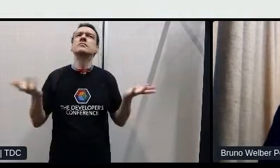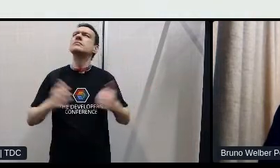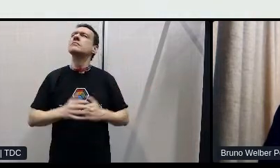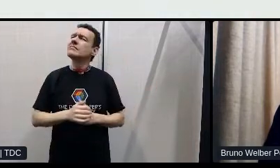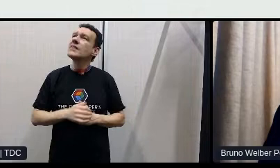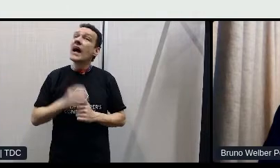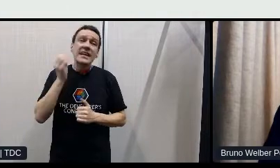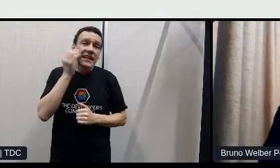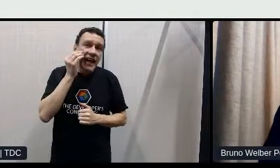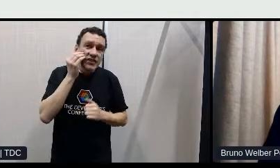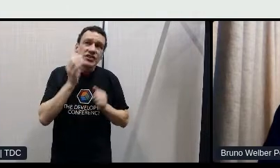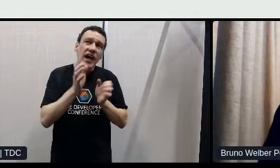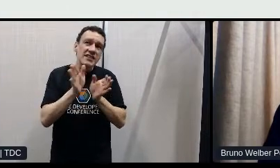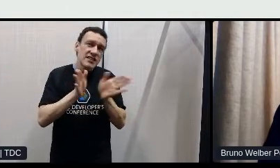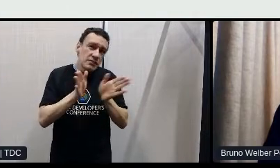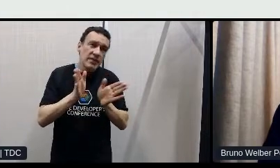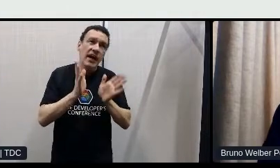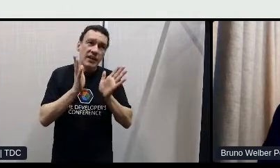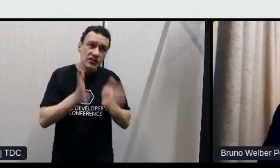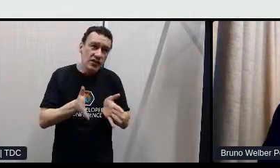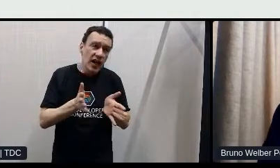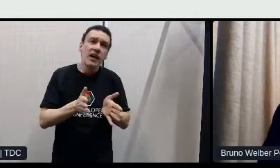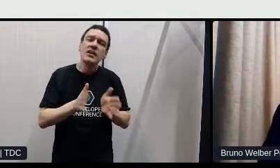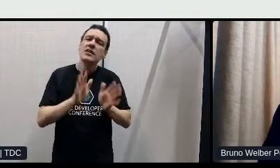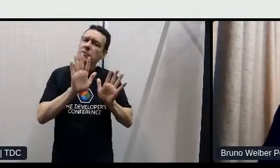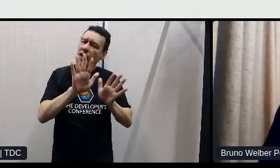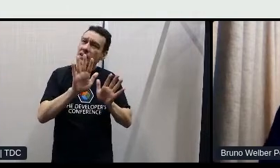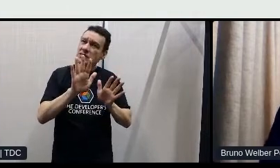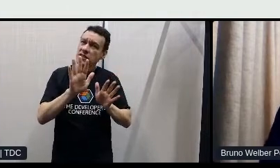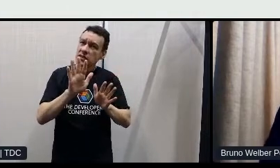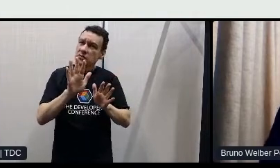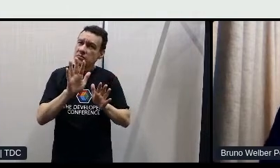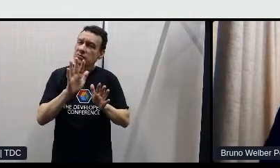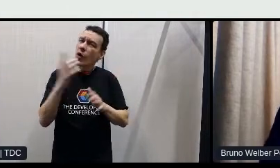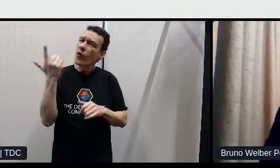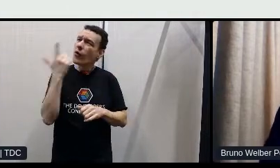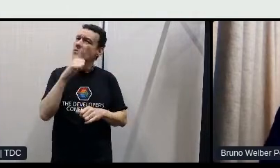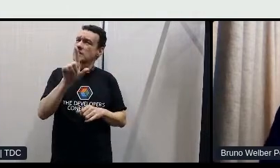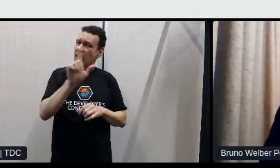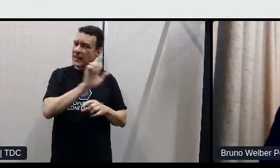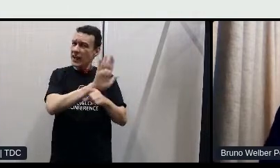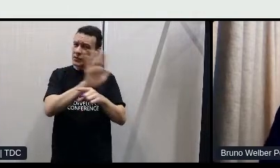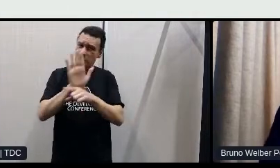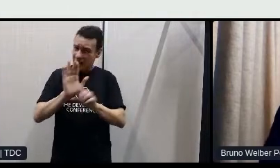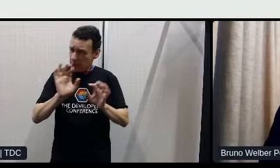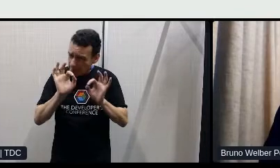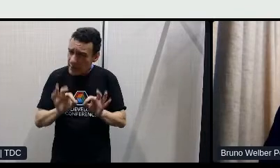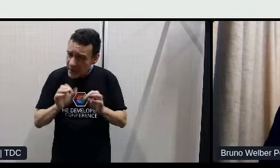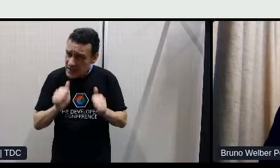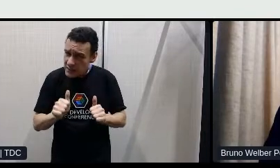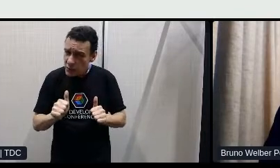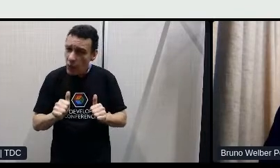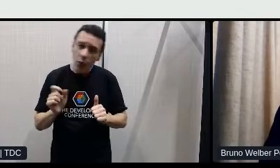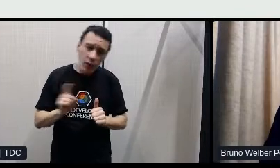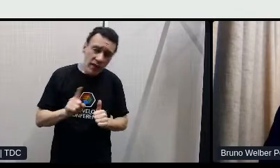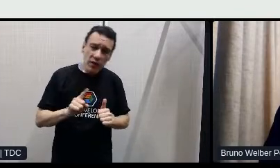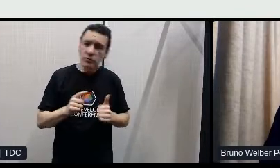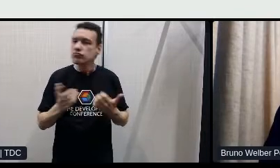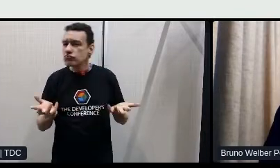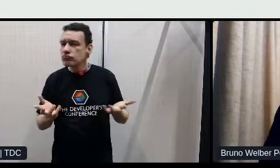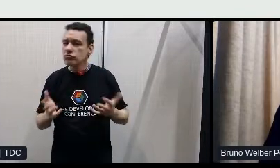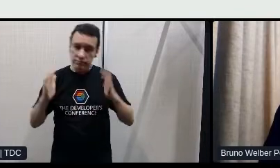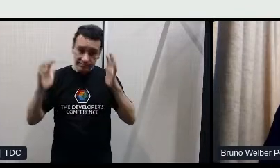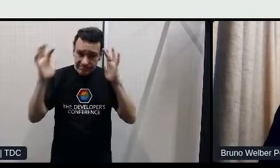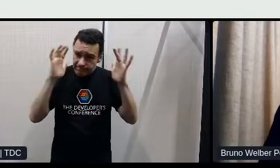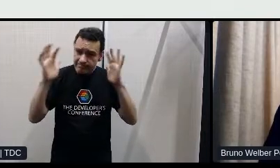de acessibilidade, mas de fato a gente está atendendo a necessidade das pessoas? De fato, nós